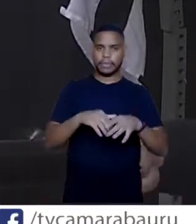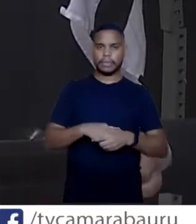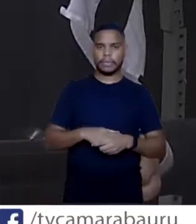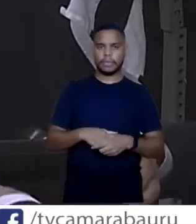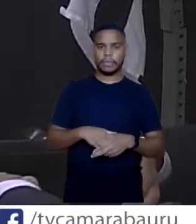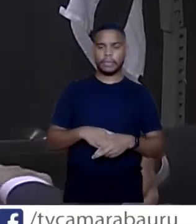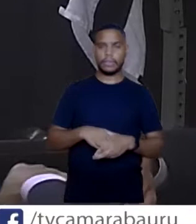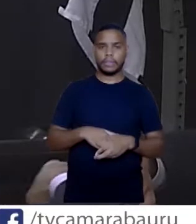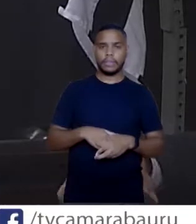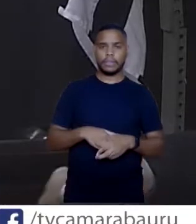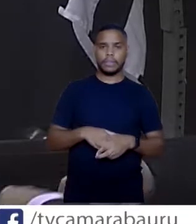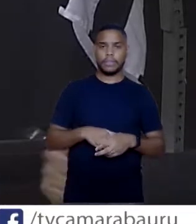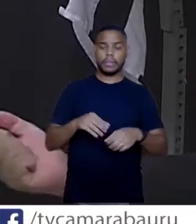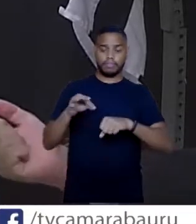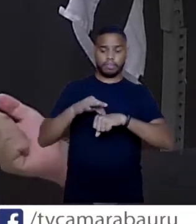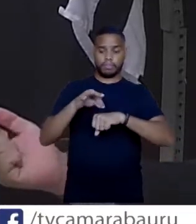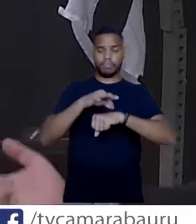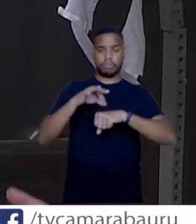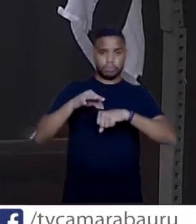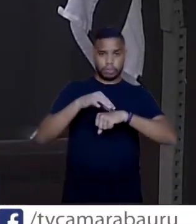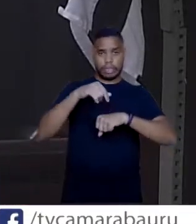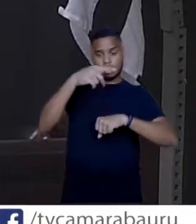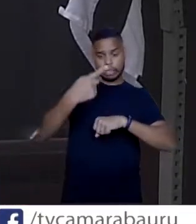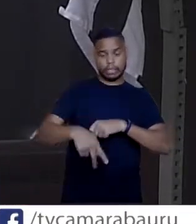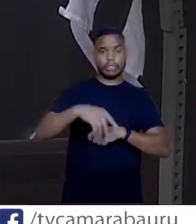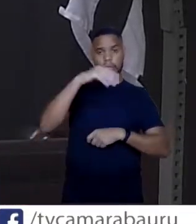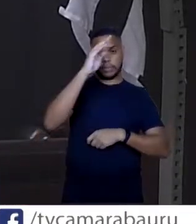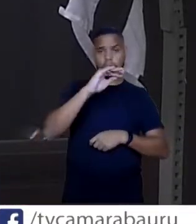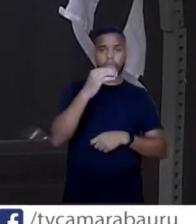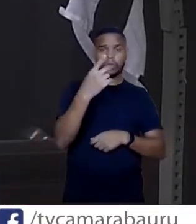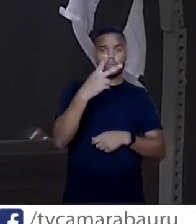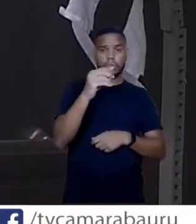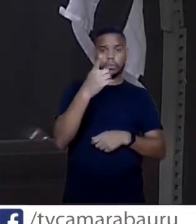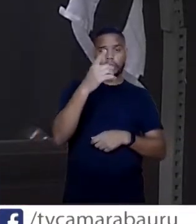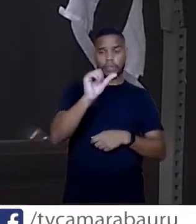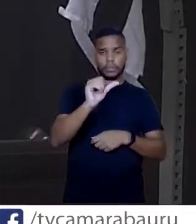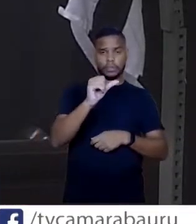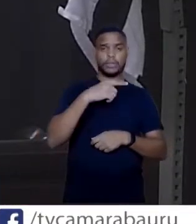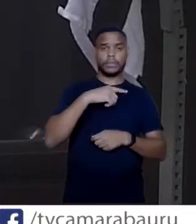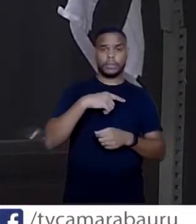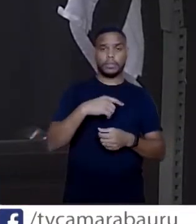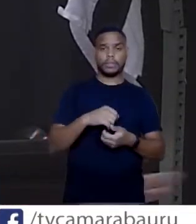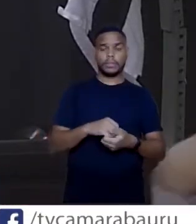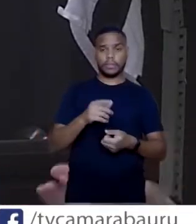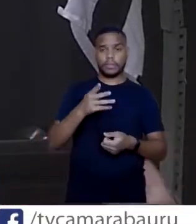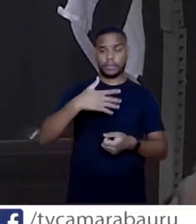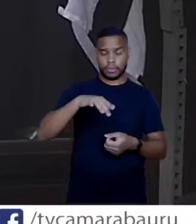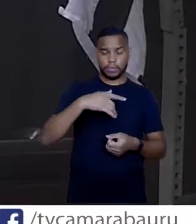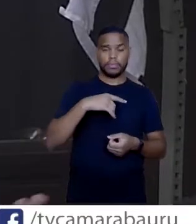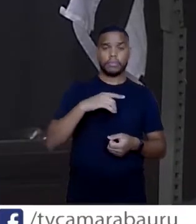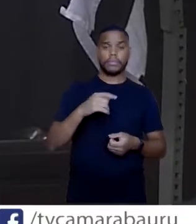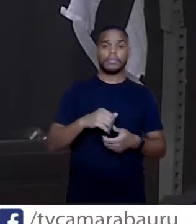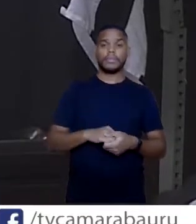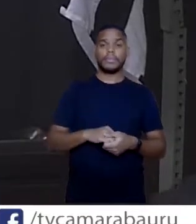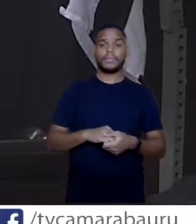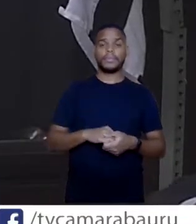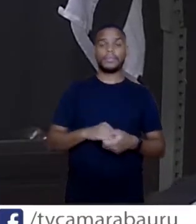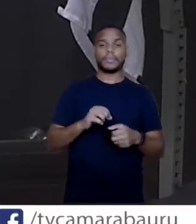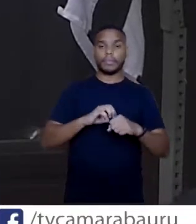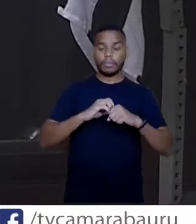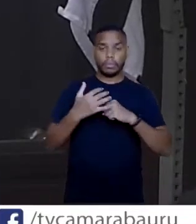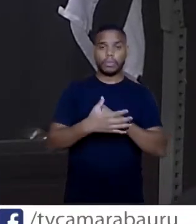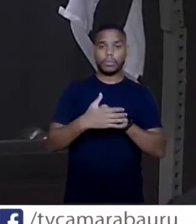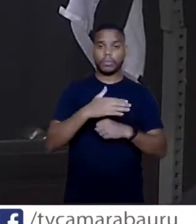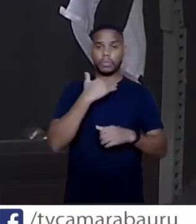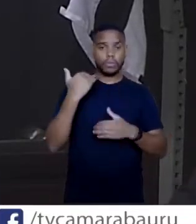dengue no brasil em 2019 nós tivemos enquanto a coronavírus o teve nenhum morto ainda